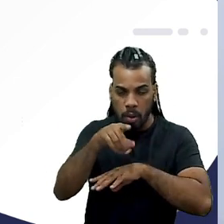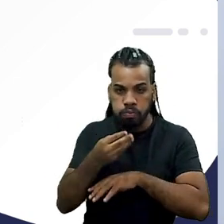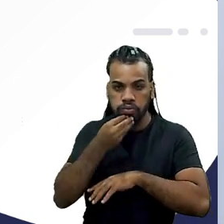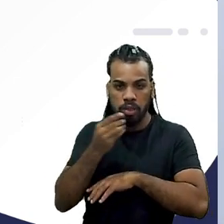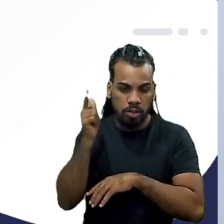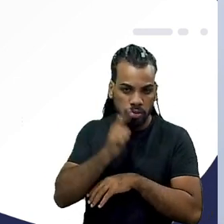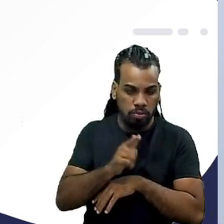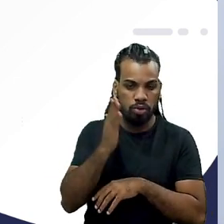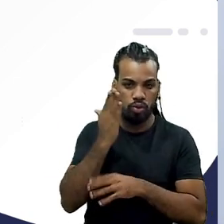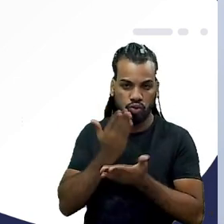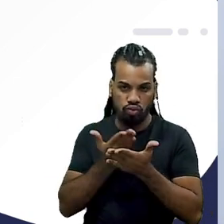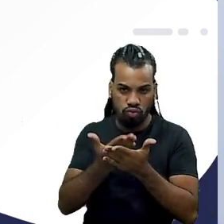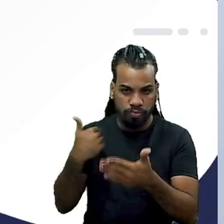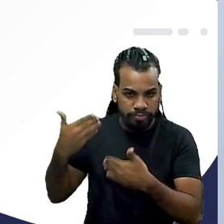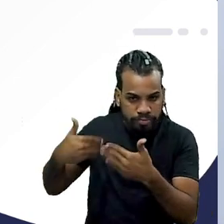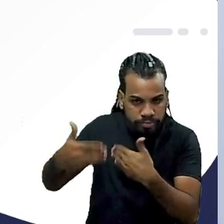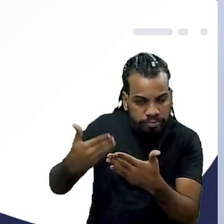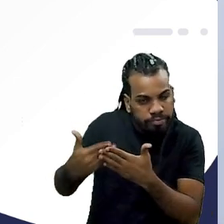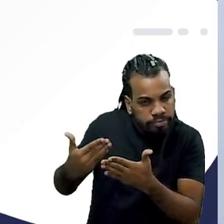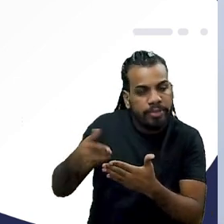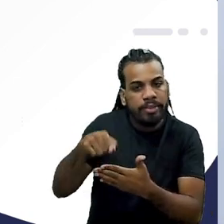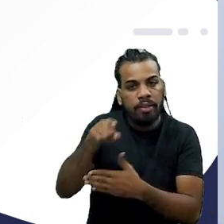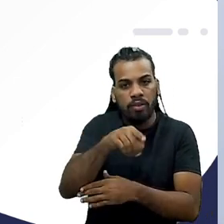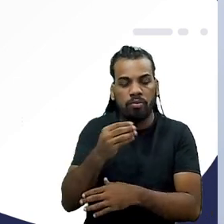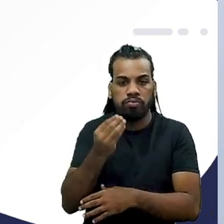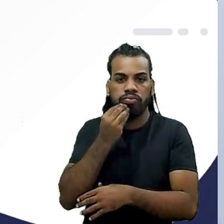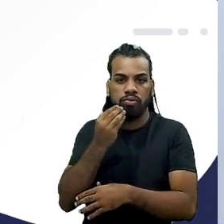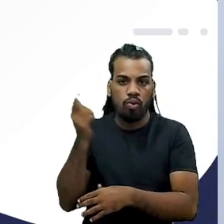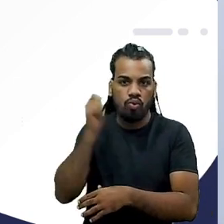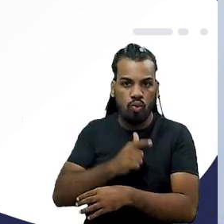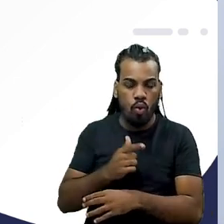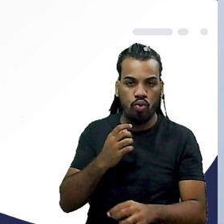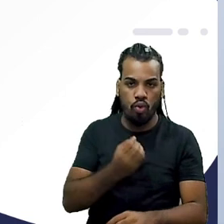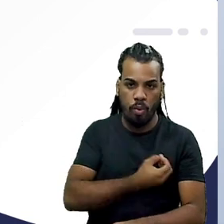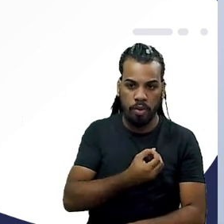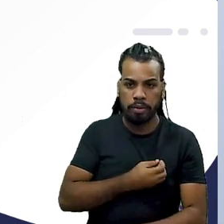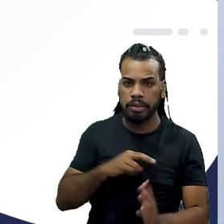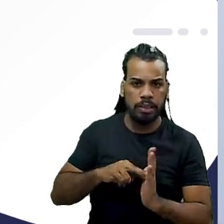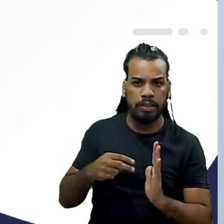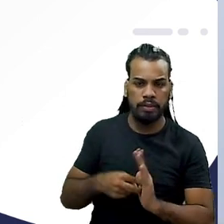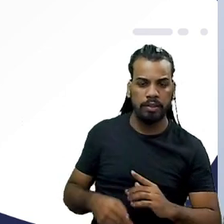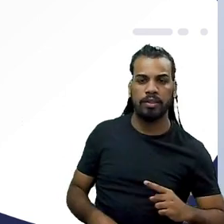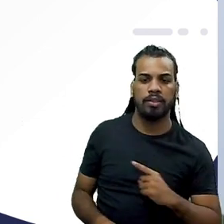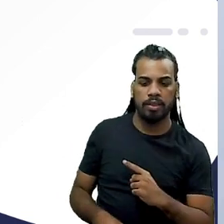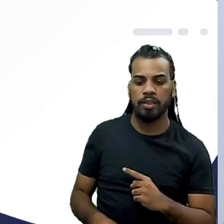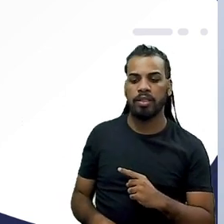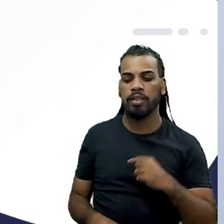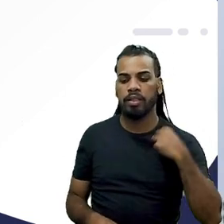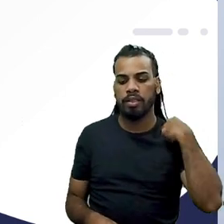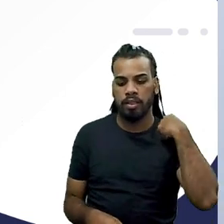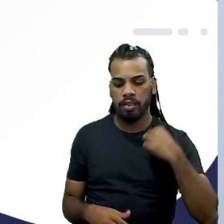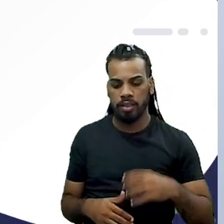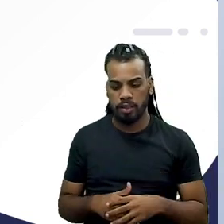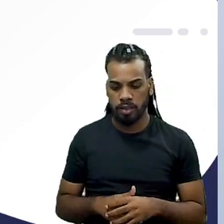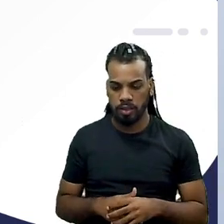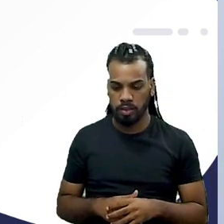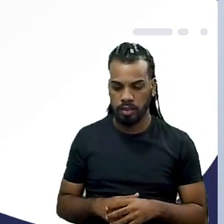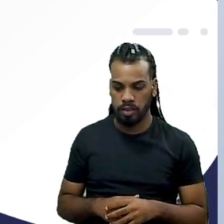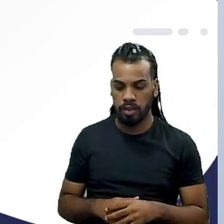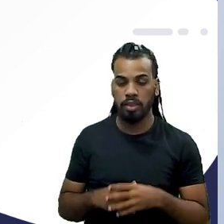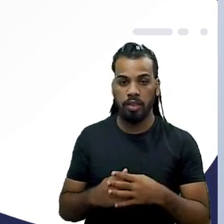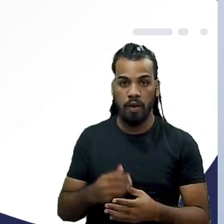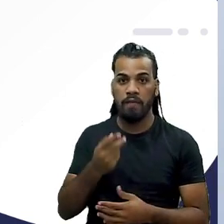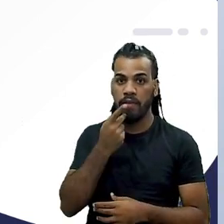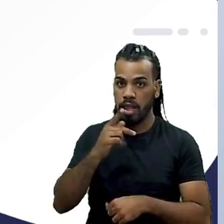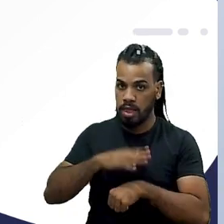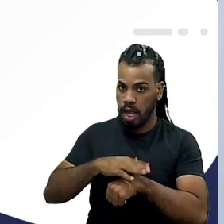de estudar e vem estudando, que a gente chega nesse número. Então significa aí que ele, quando eu tinha dito há